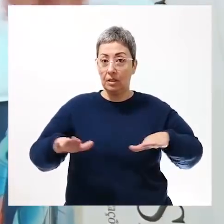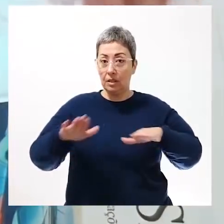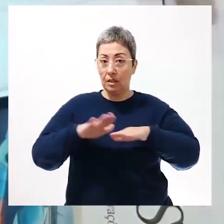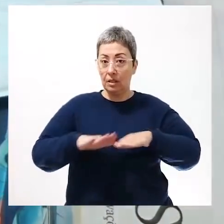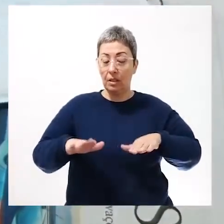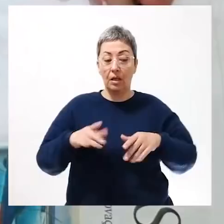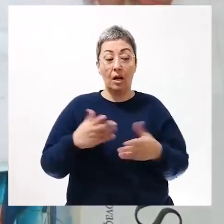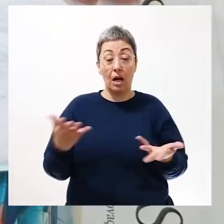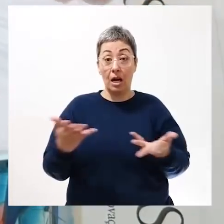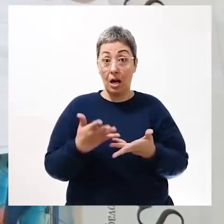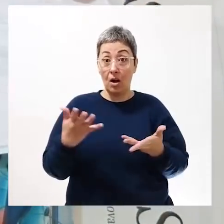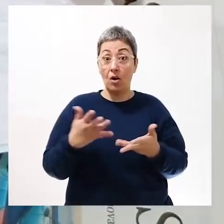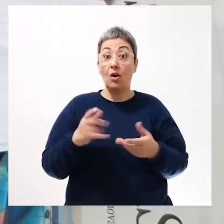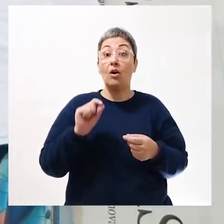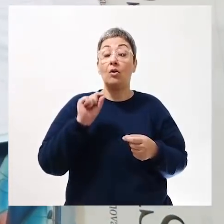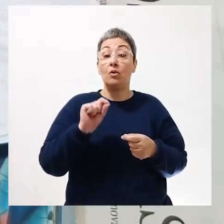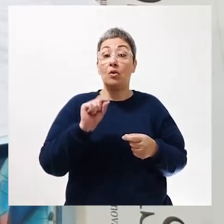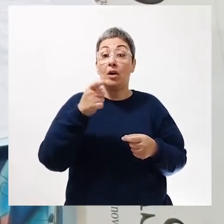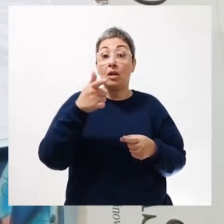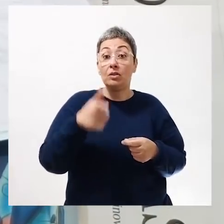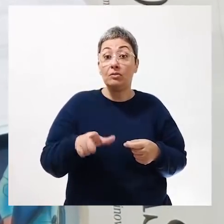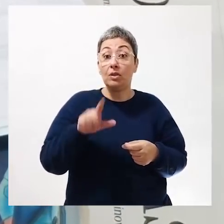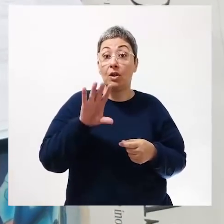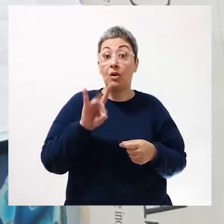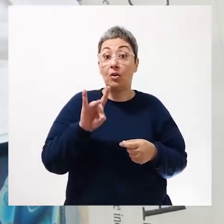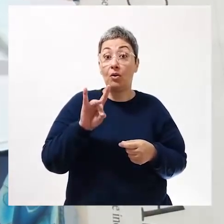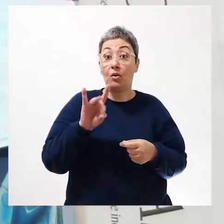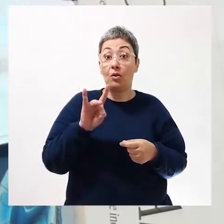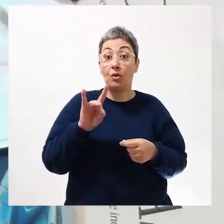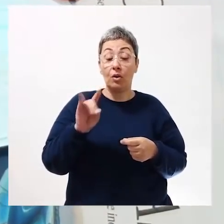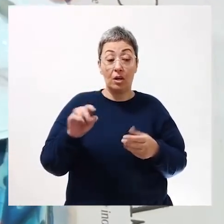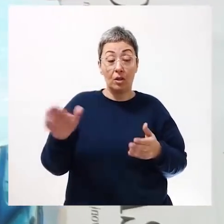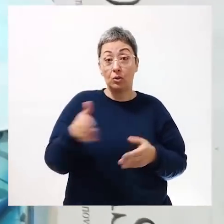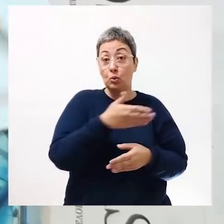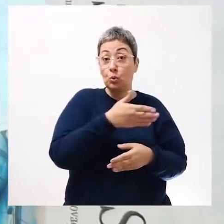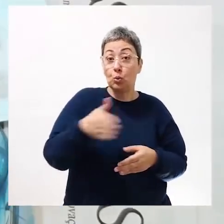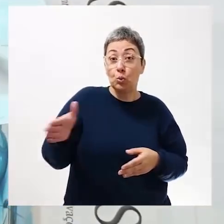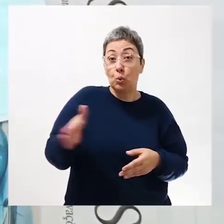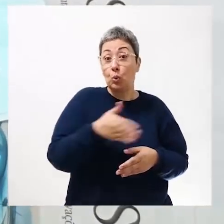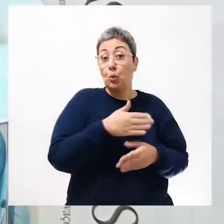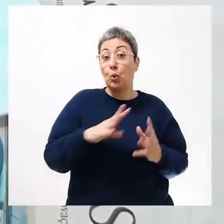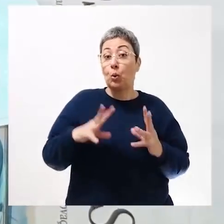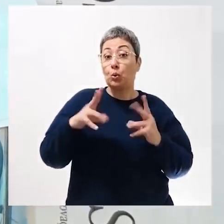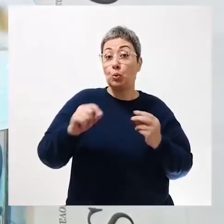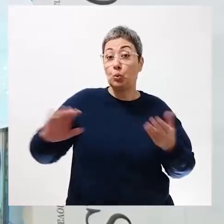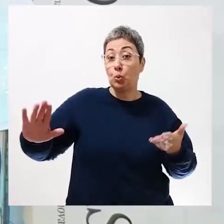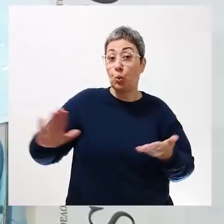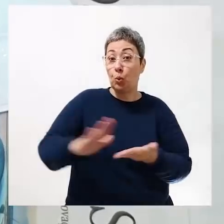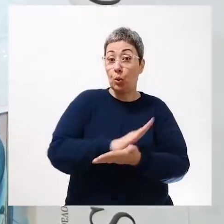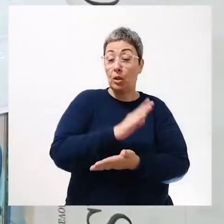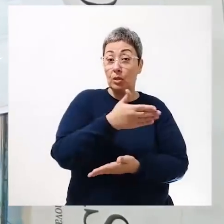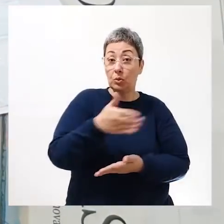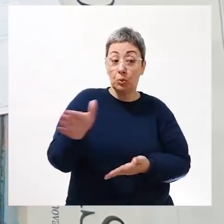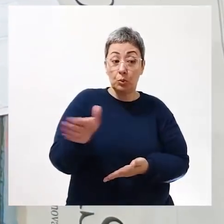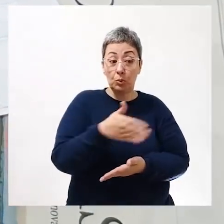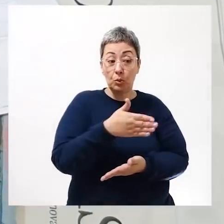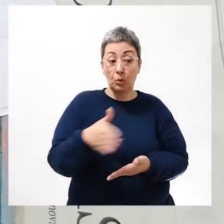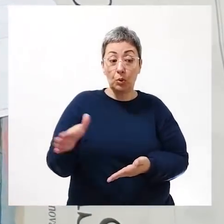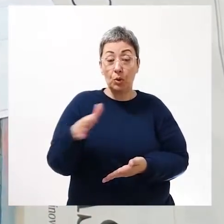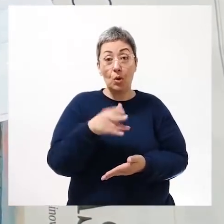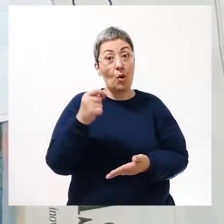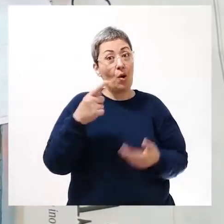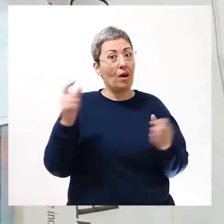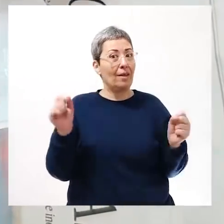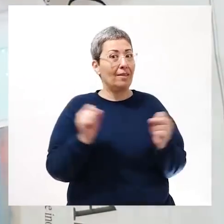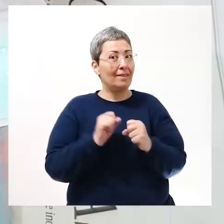Vai ficar bem devagar. Agora vem com cola por cima de toda a folha. Olha